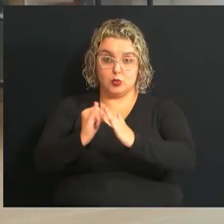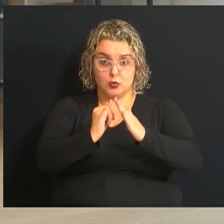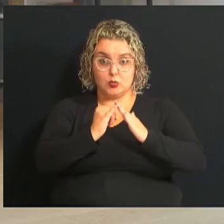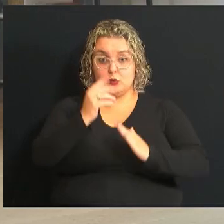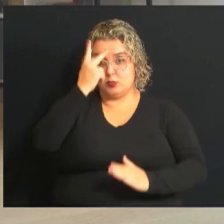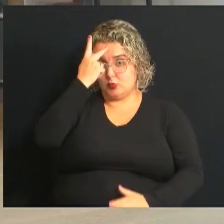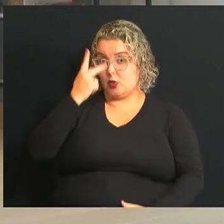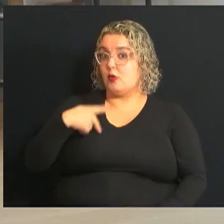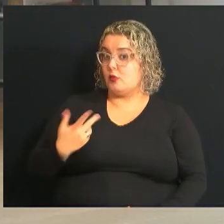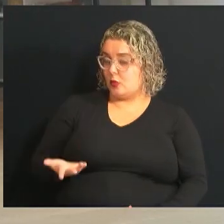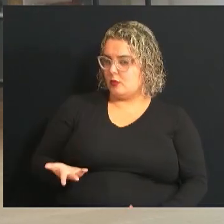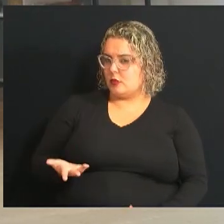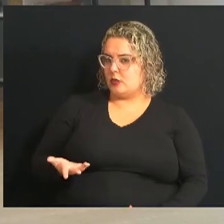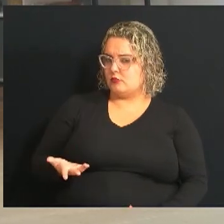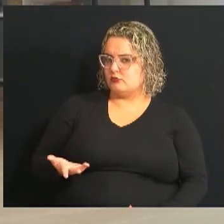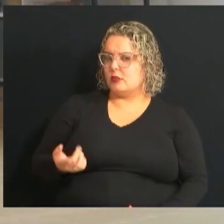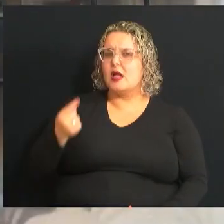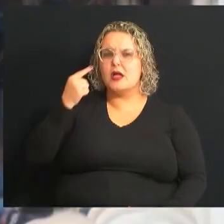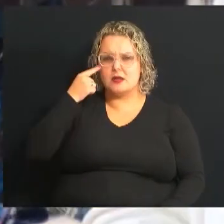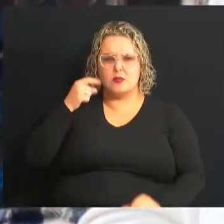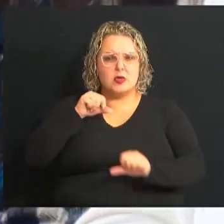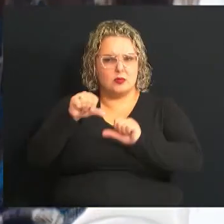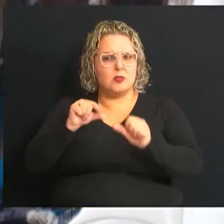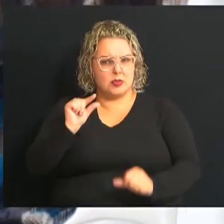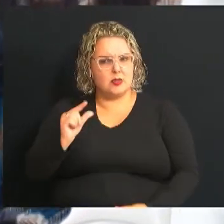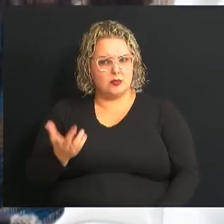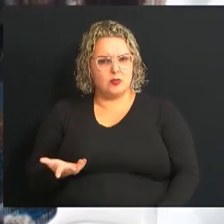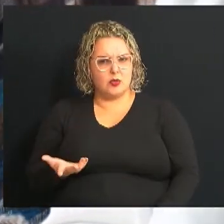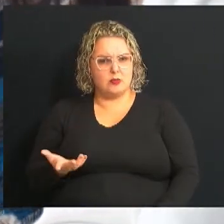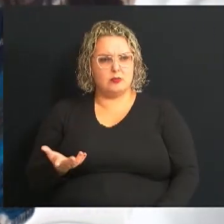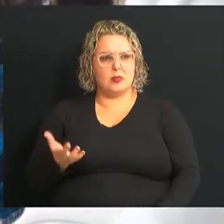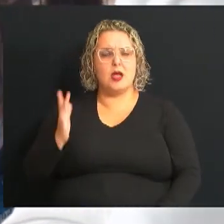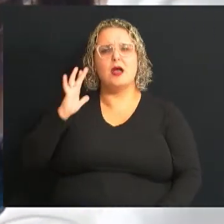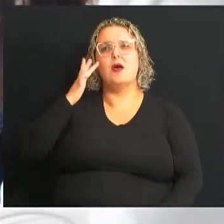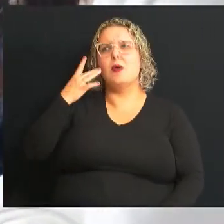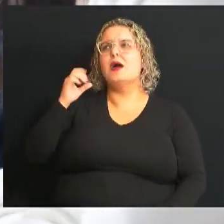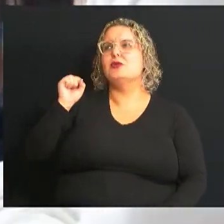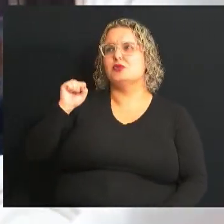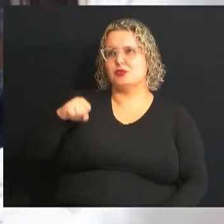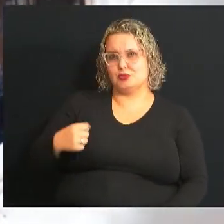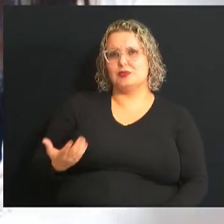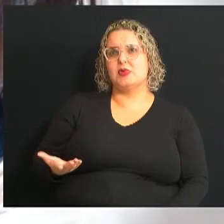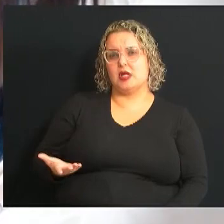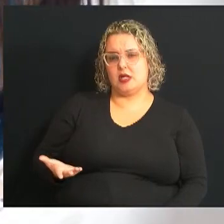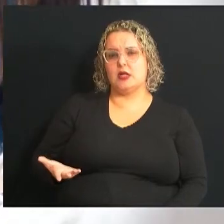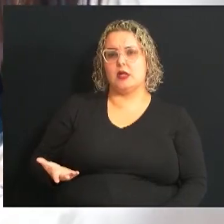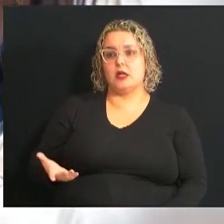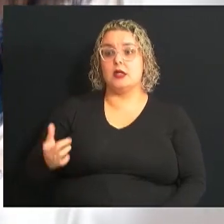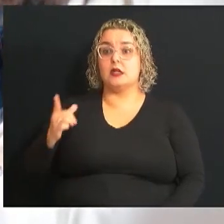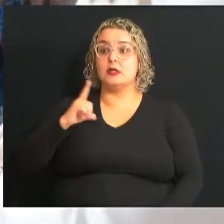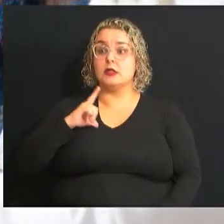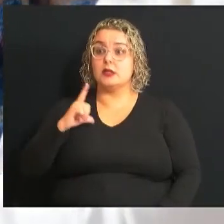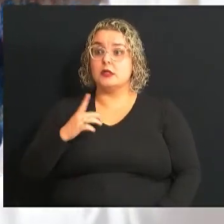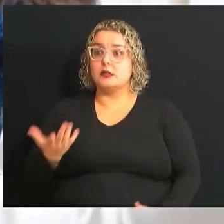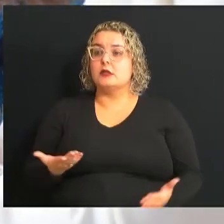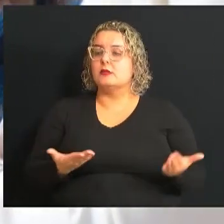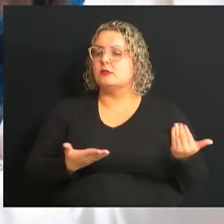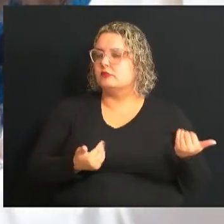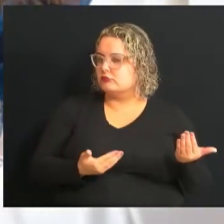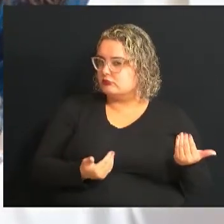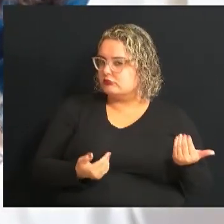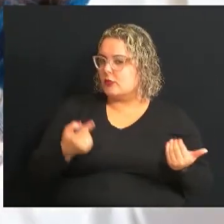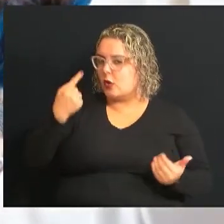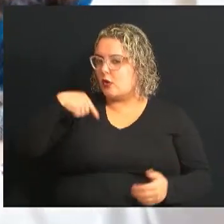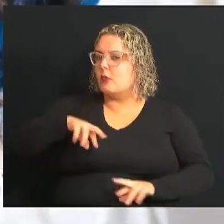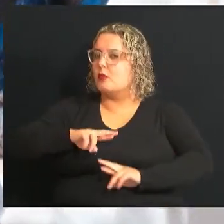né? Será que esse pensamento está mudando um pouco? Eu acho que sim, até porque você está tendo uma juventude com um perfil